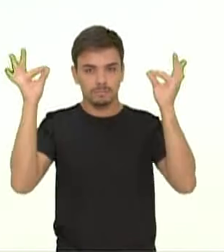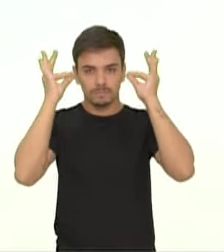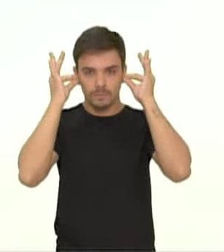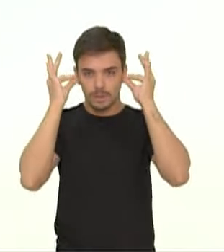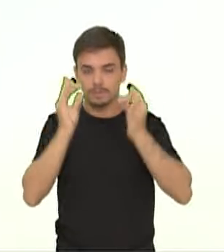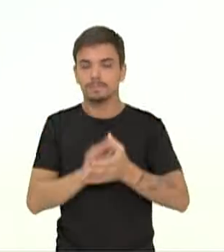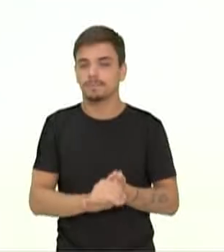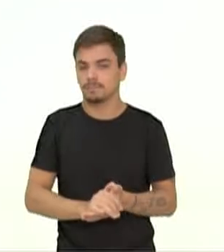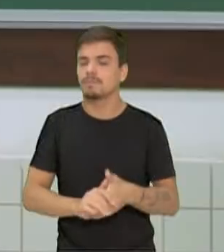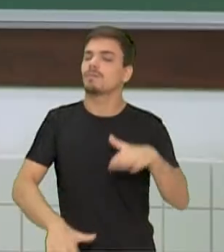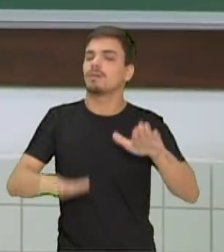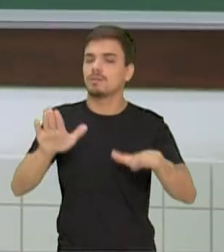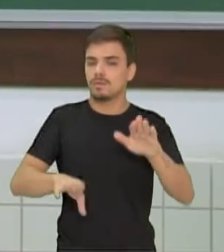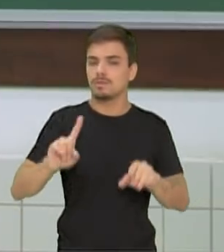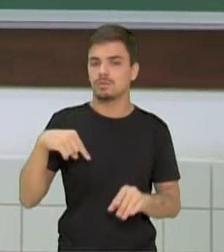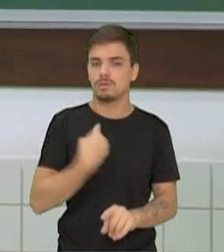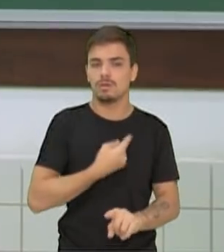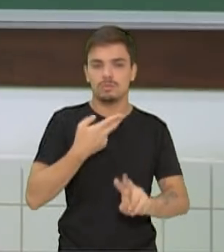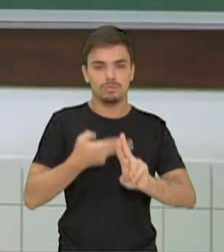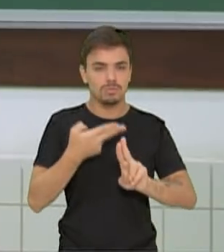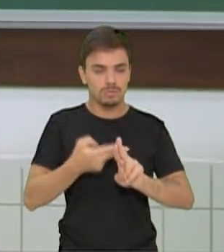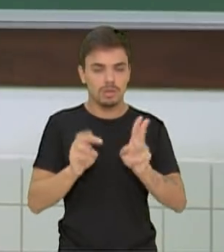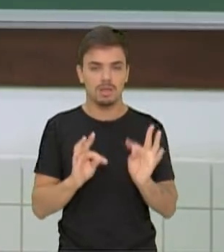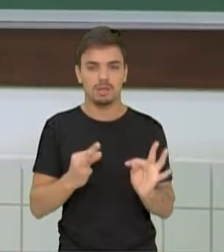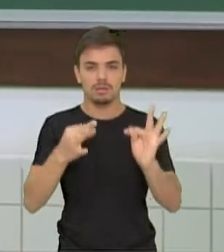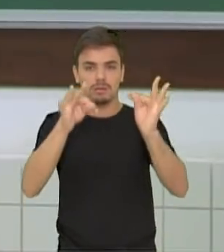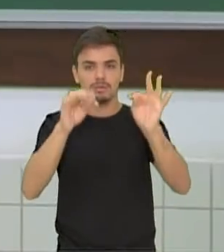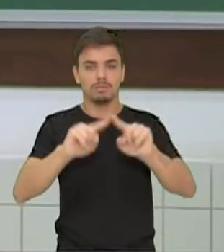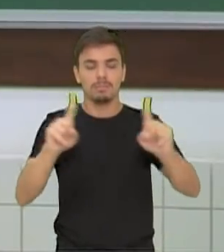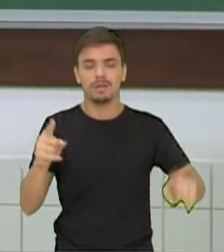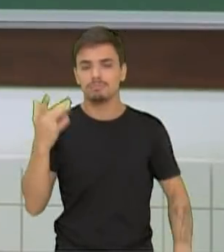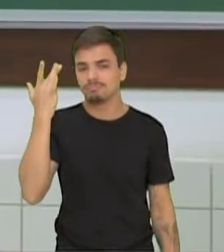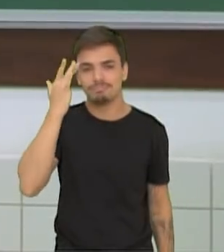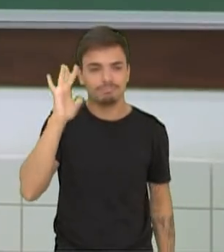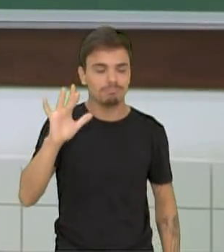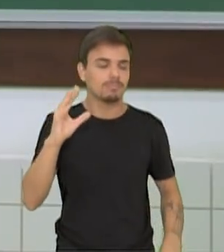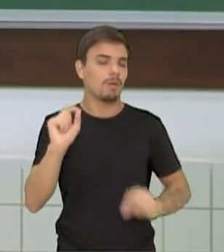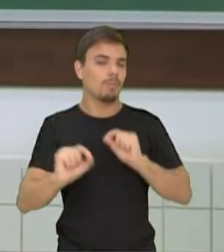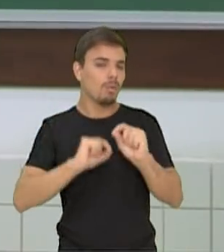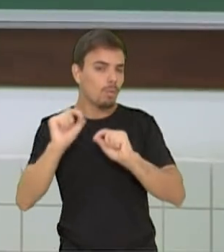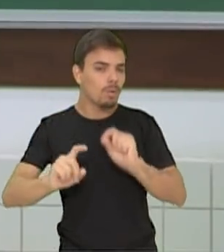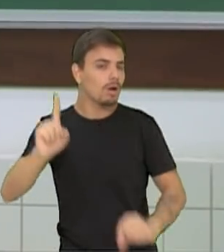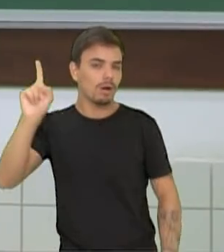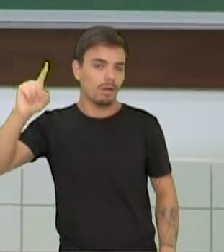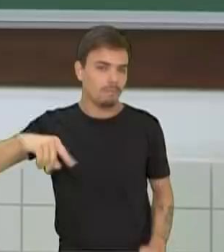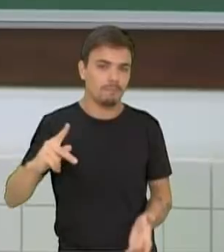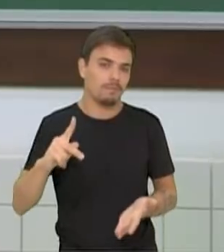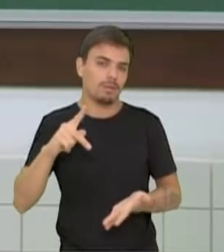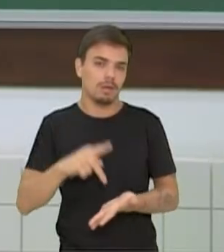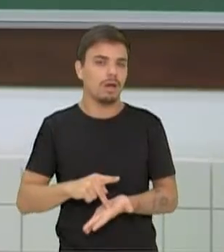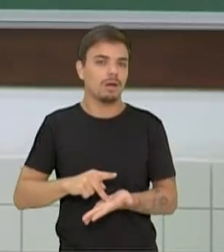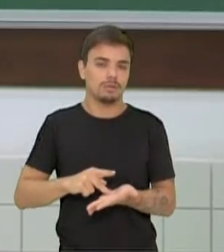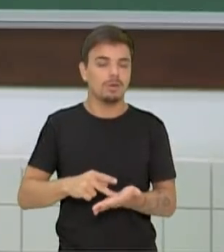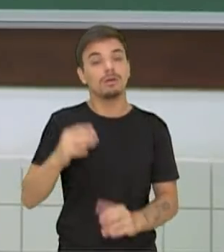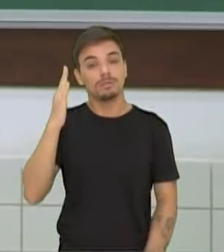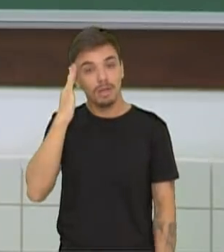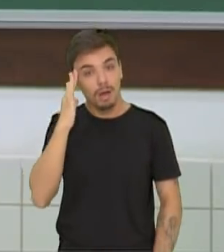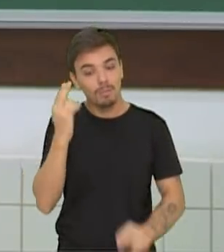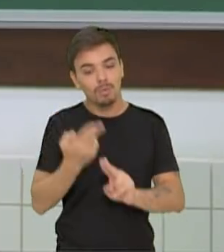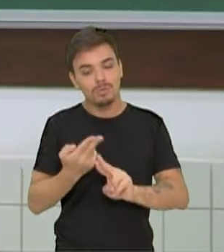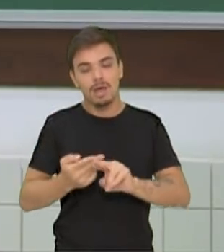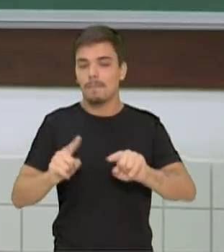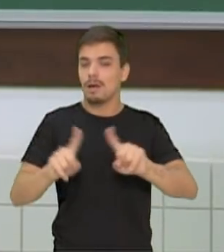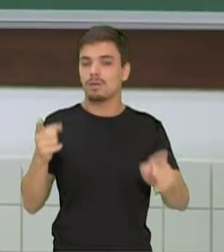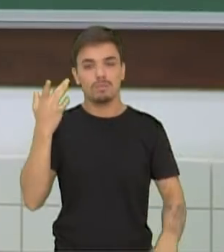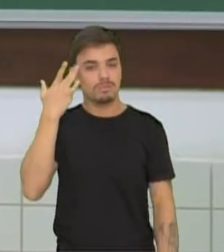muitas vezes a gente faz uso da tecnologia, mas nem sabe muito bem o que ela é, né? A gente sabe usar, mas não sabe nem o que a